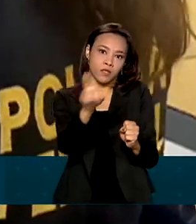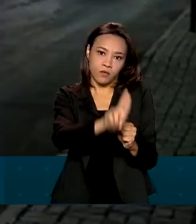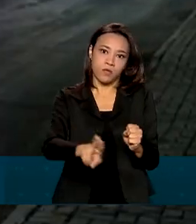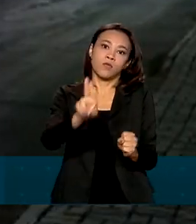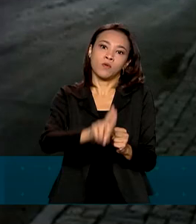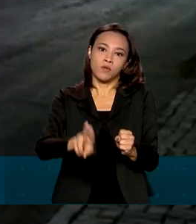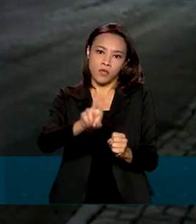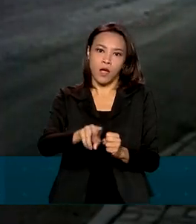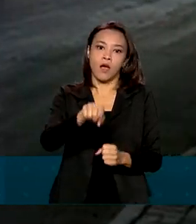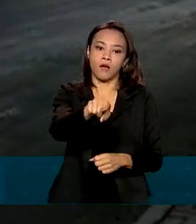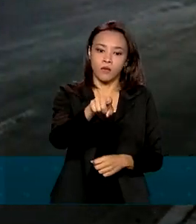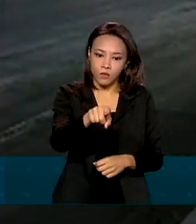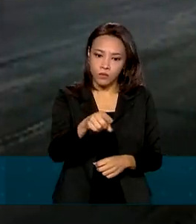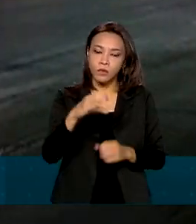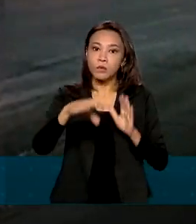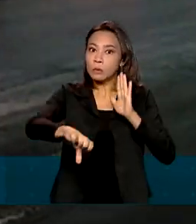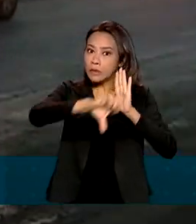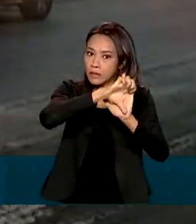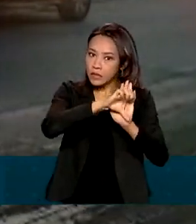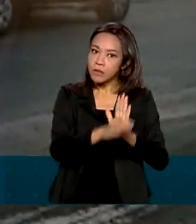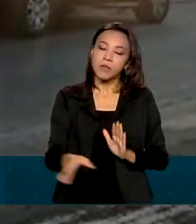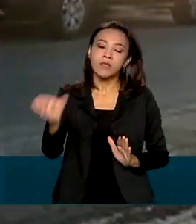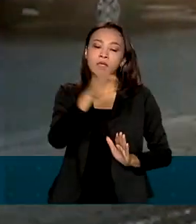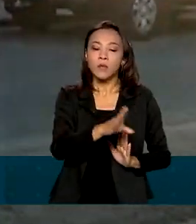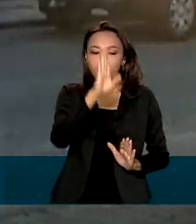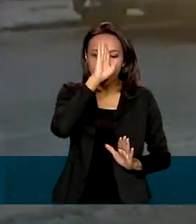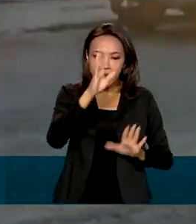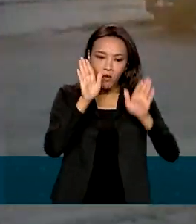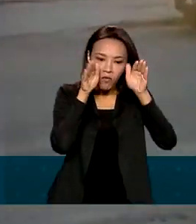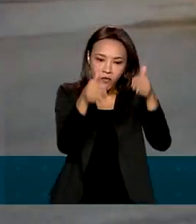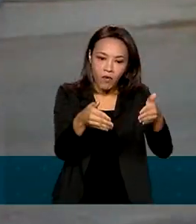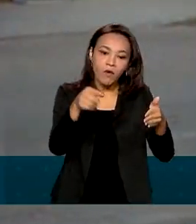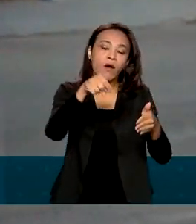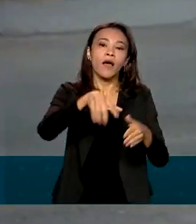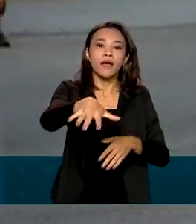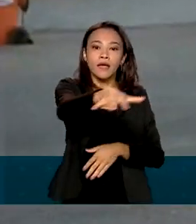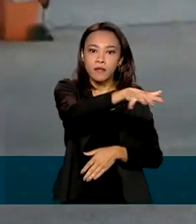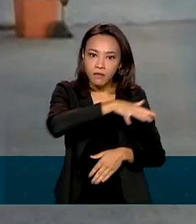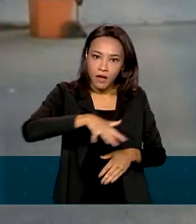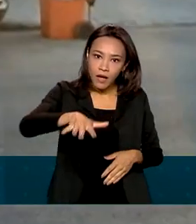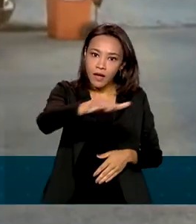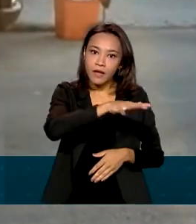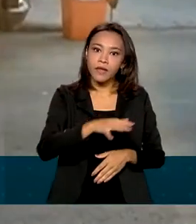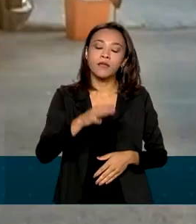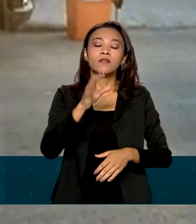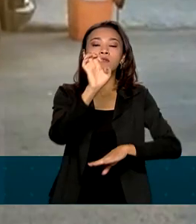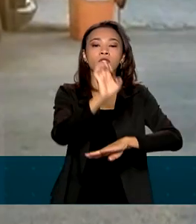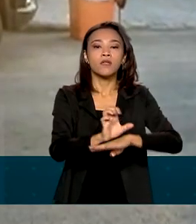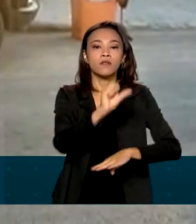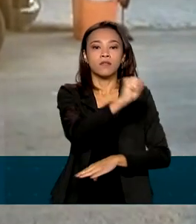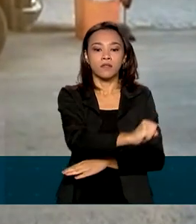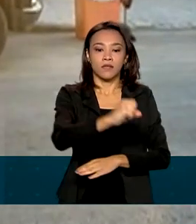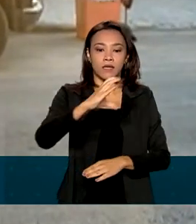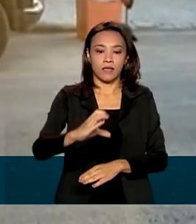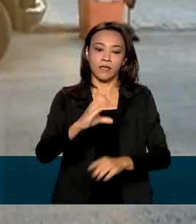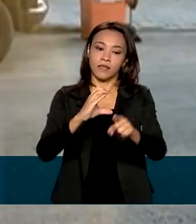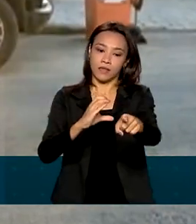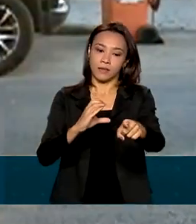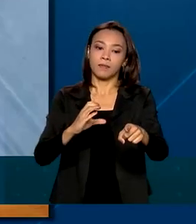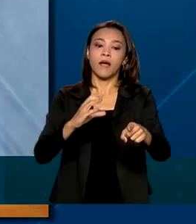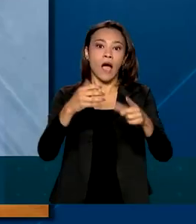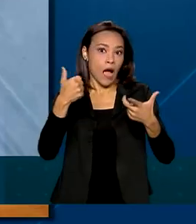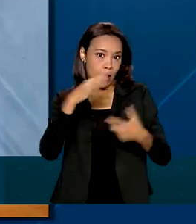crimes. O alvo principal da operação estava no município de Araquari, em Santa Catarina. De acordo com a